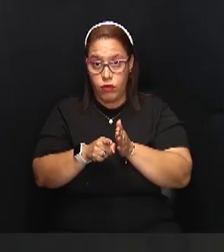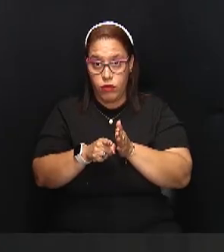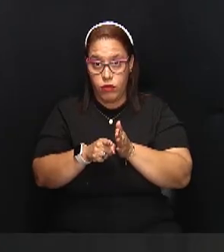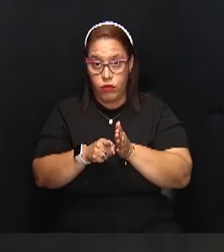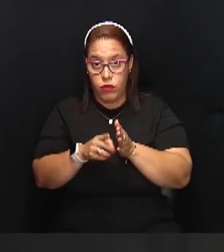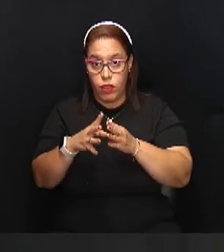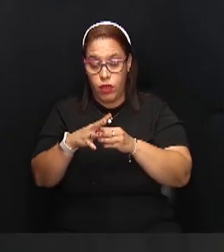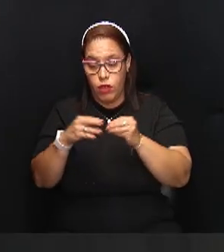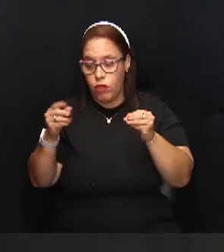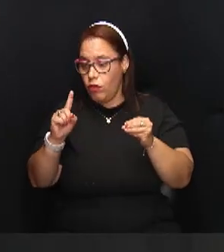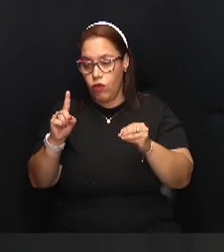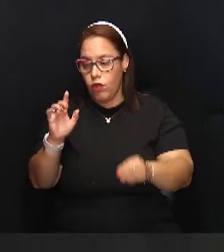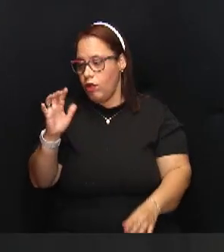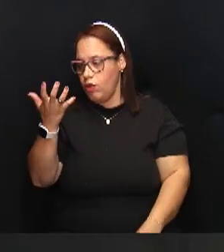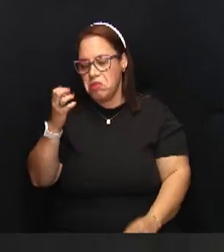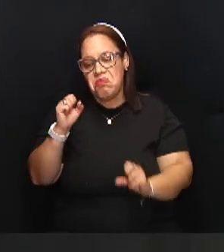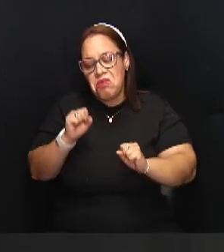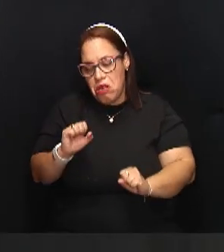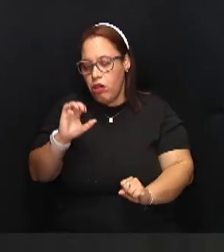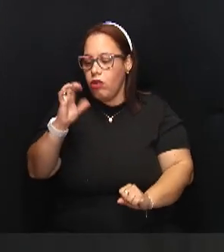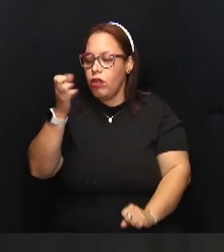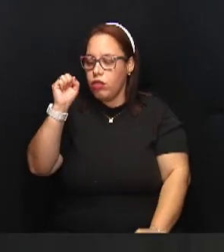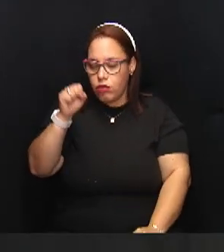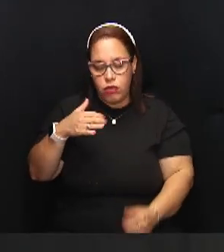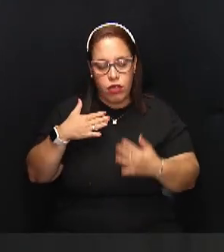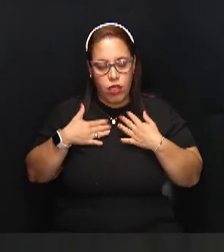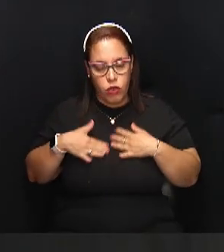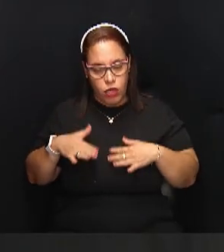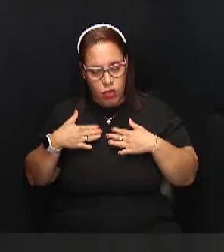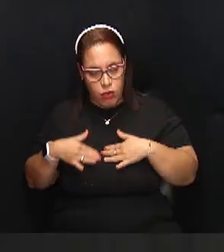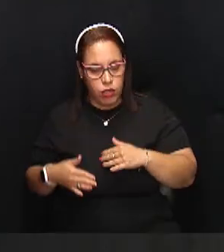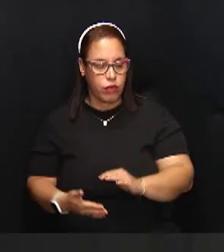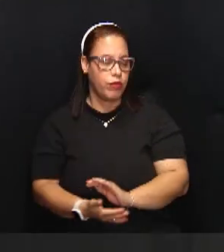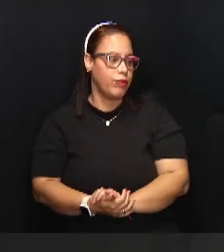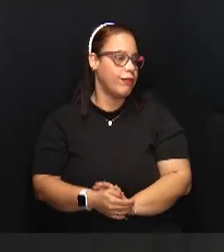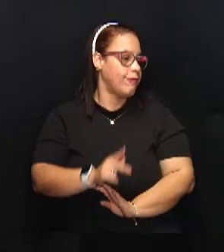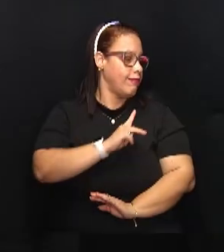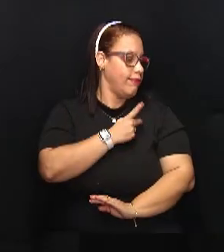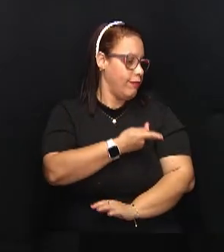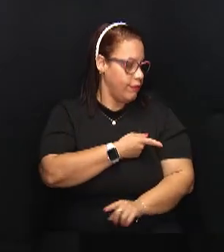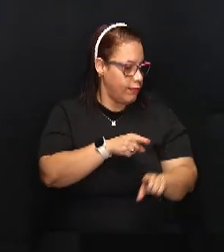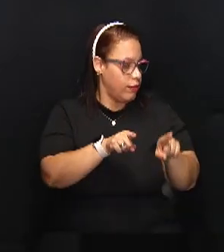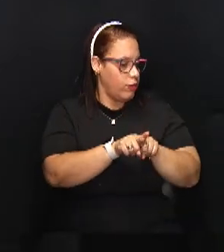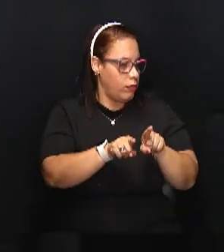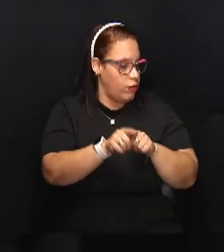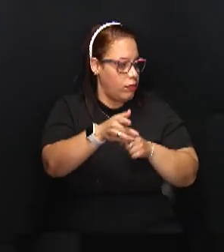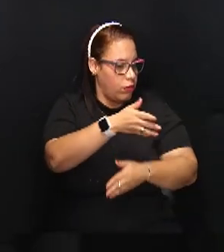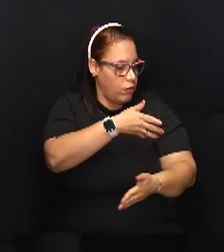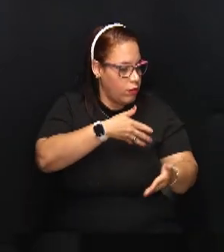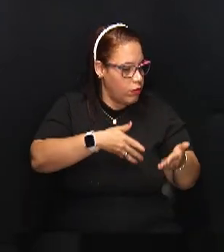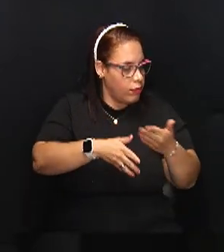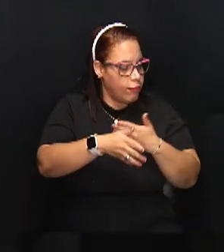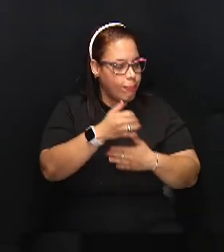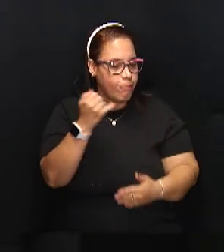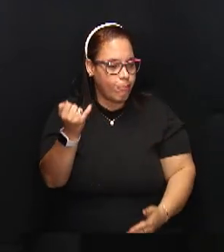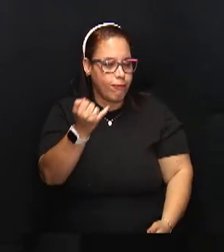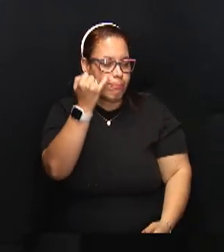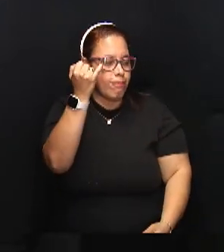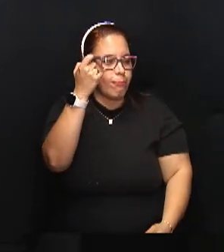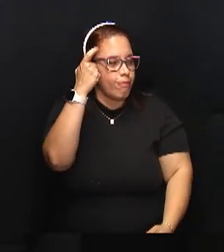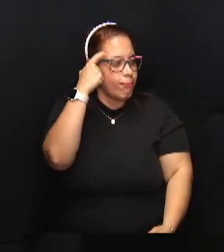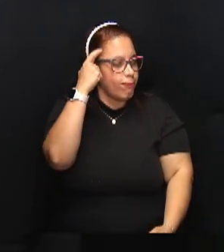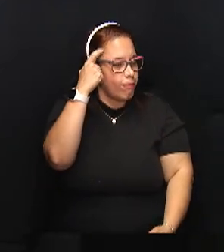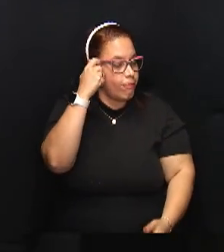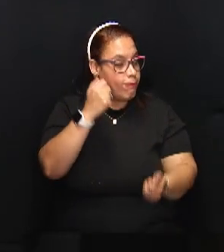a cura não vai acontecer. Pode acontecer tranquilamente. Paulo, você também tem um envolvimento bem importante quando a gente pensa